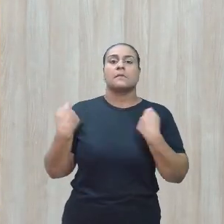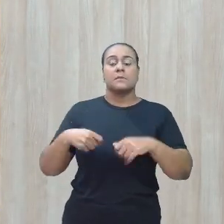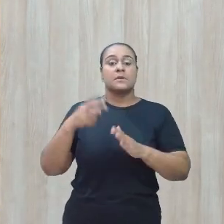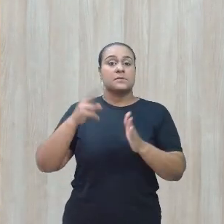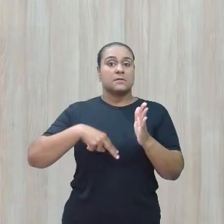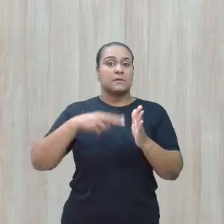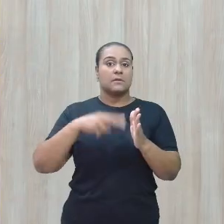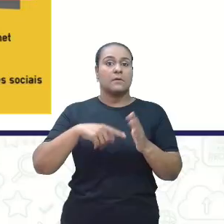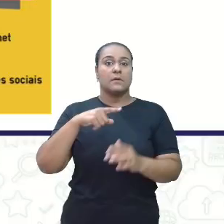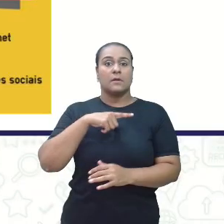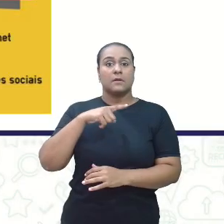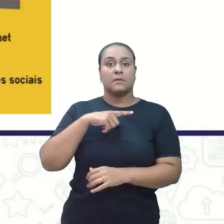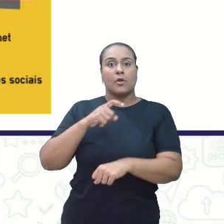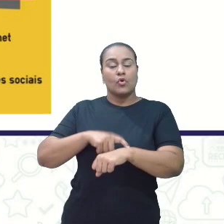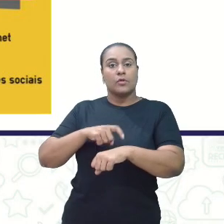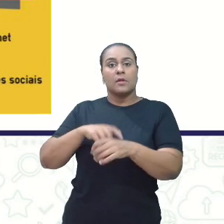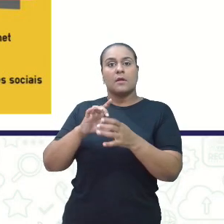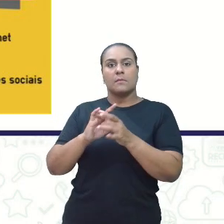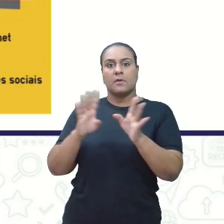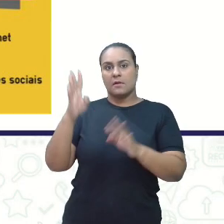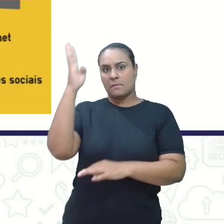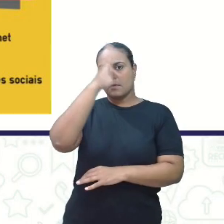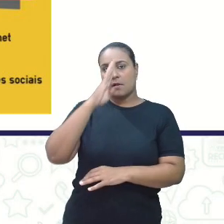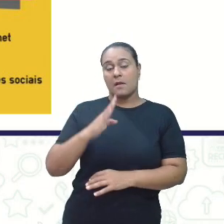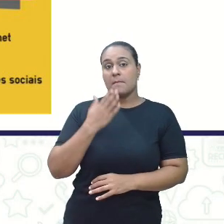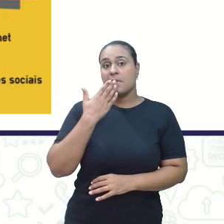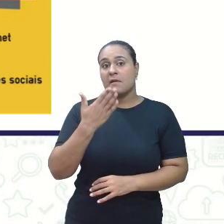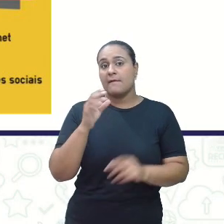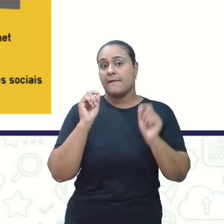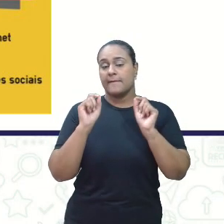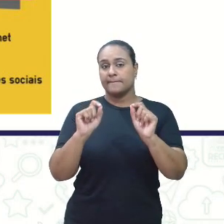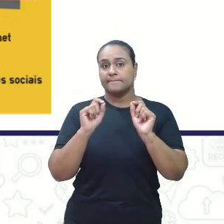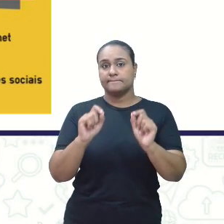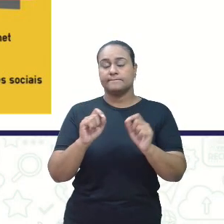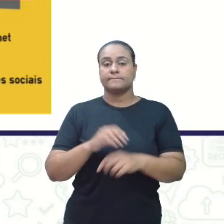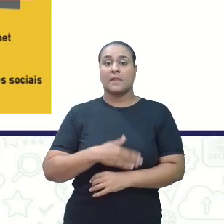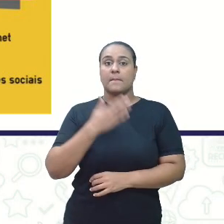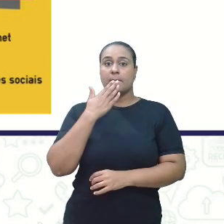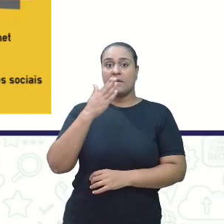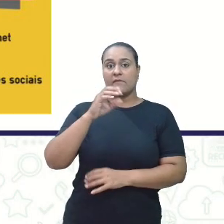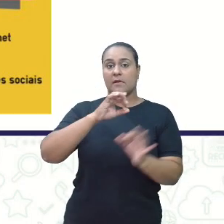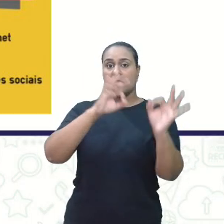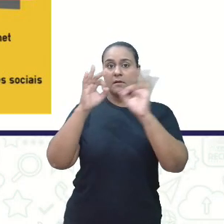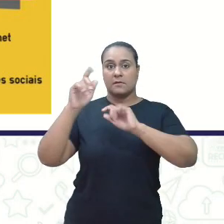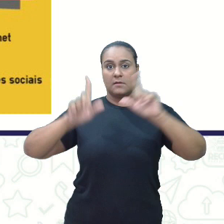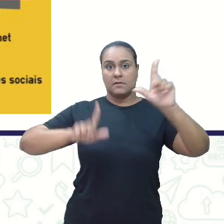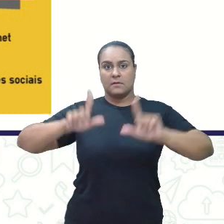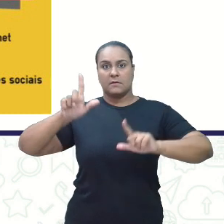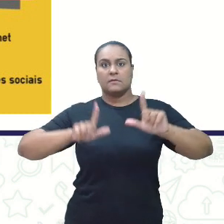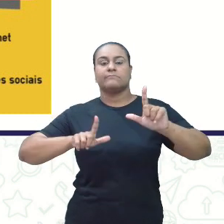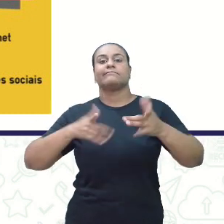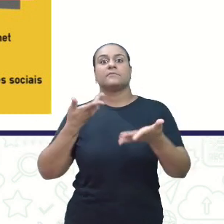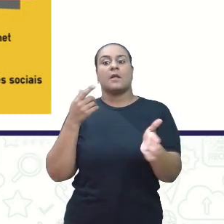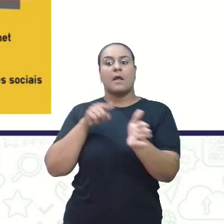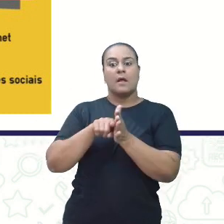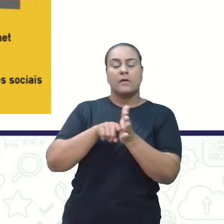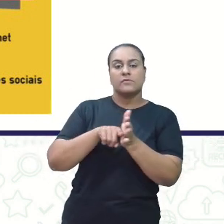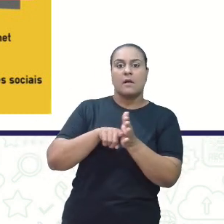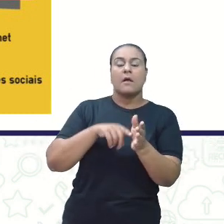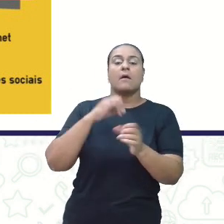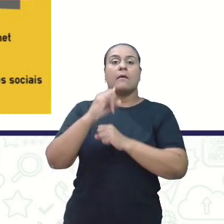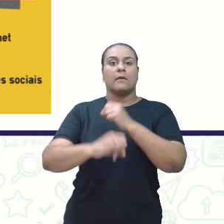aqui eu tenho, ó, no tempo livre o brasileiro prefere o quê? Prefere assistir TV, prefere ficar na internet, prefere